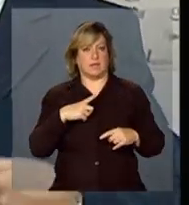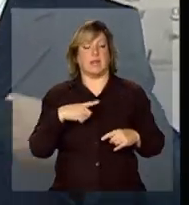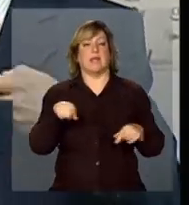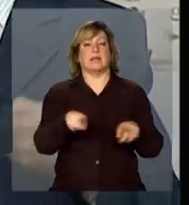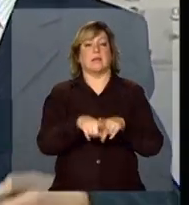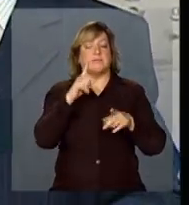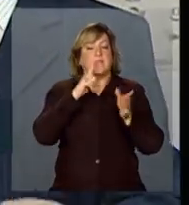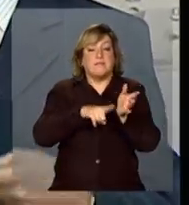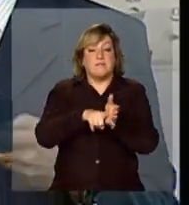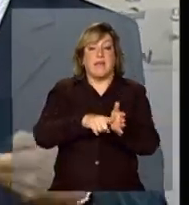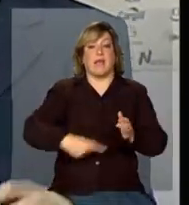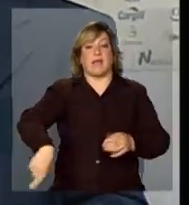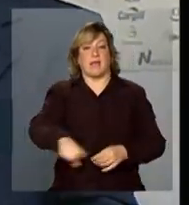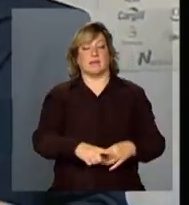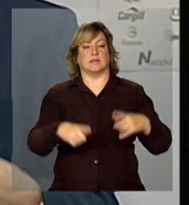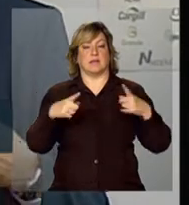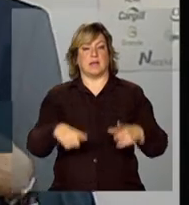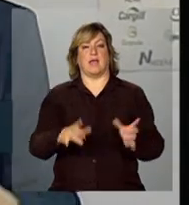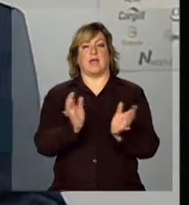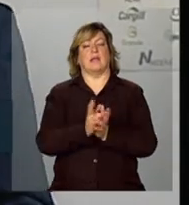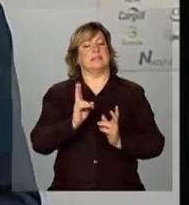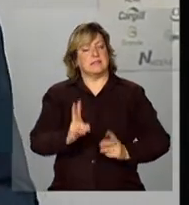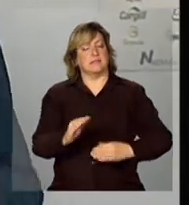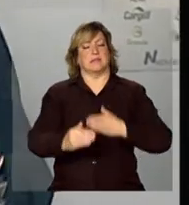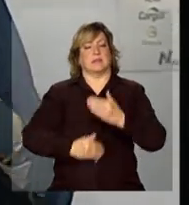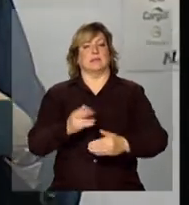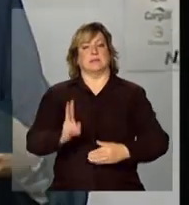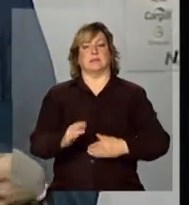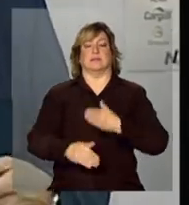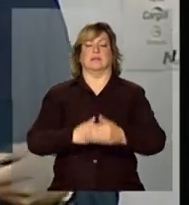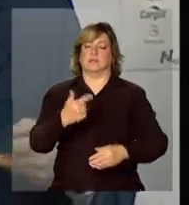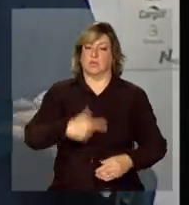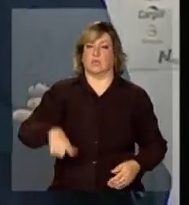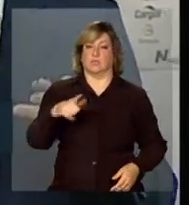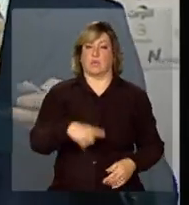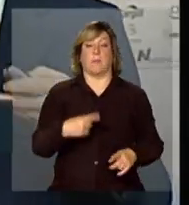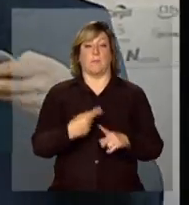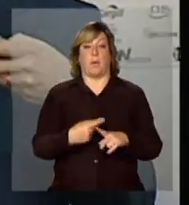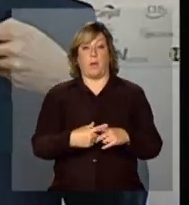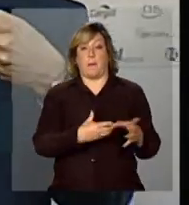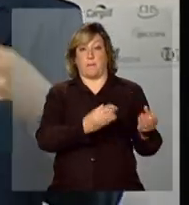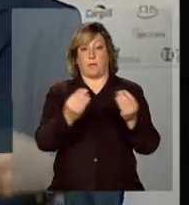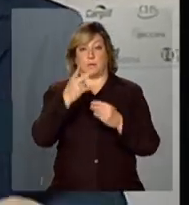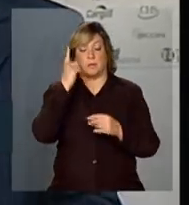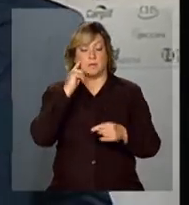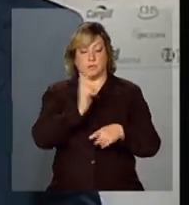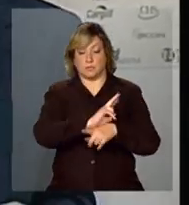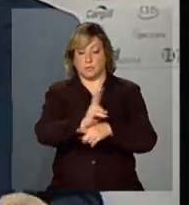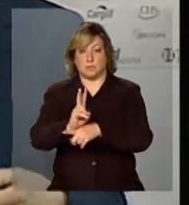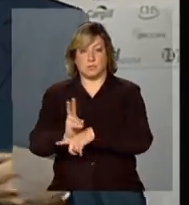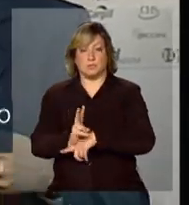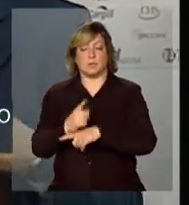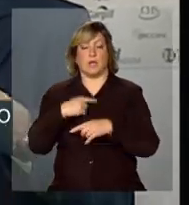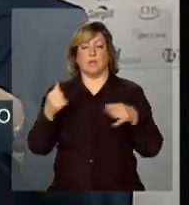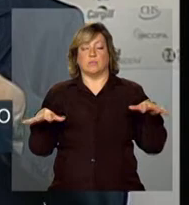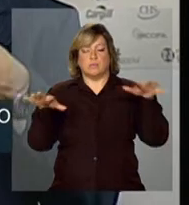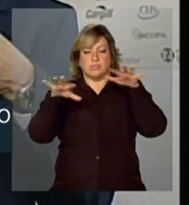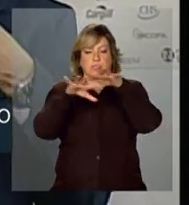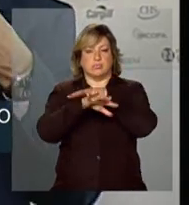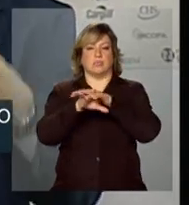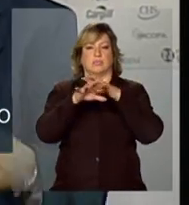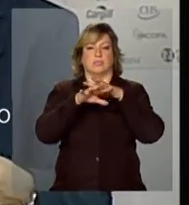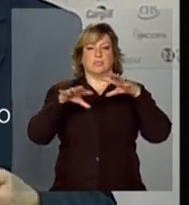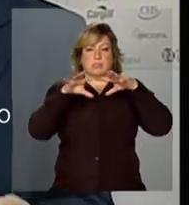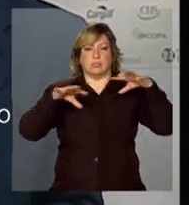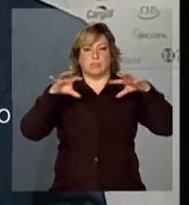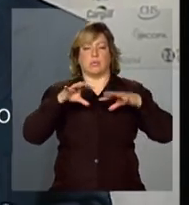alta repetitividade, porque na Amazônia a gente sabe que existe um problema sério com a questão de cobertura de nuvens e com isso,